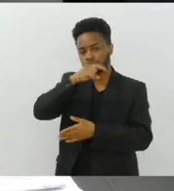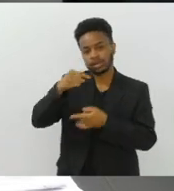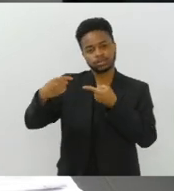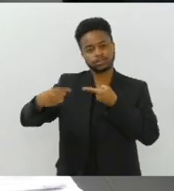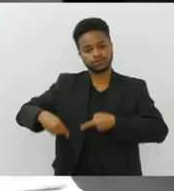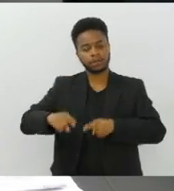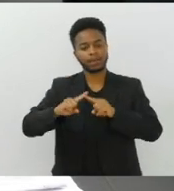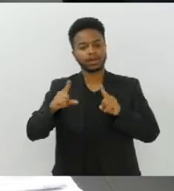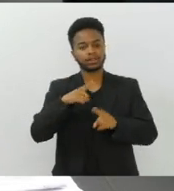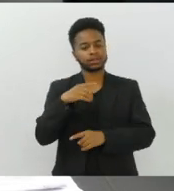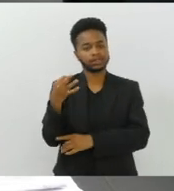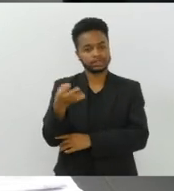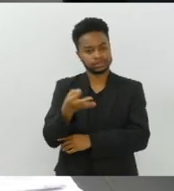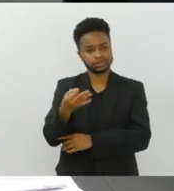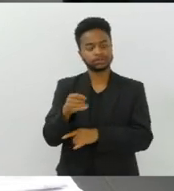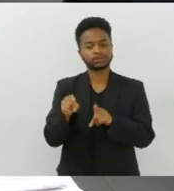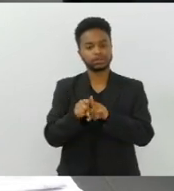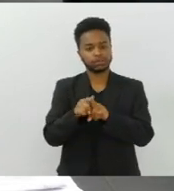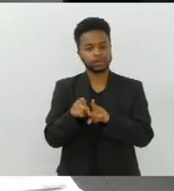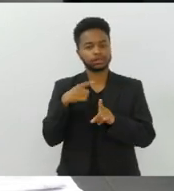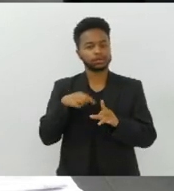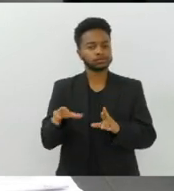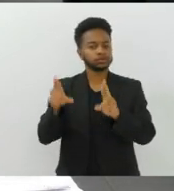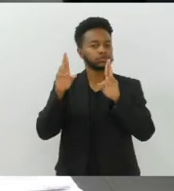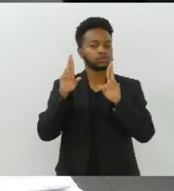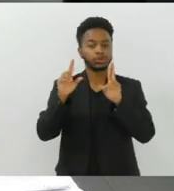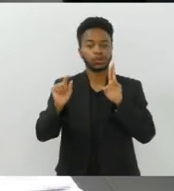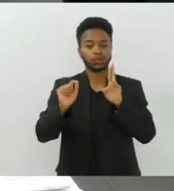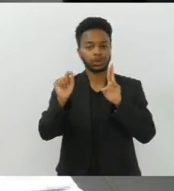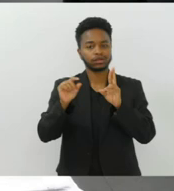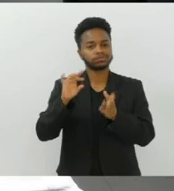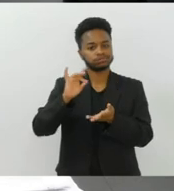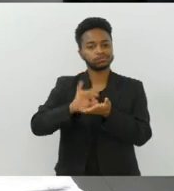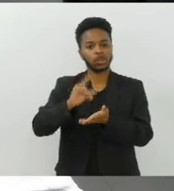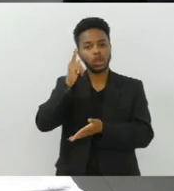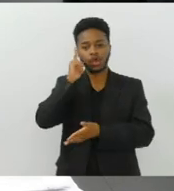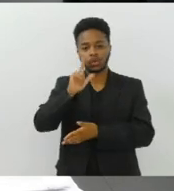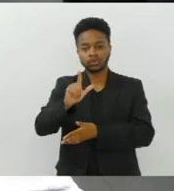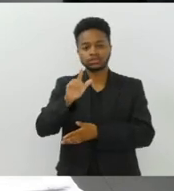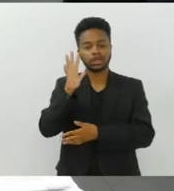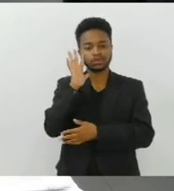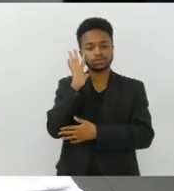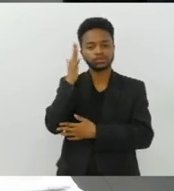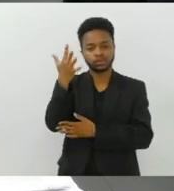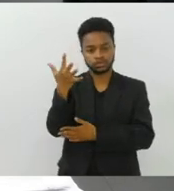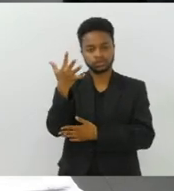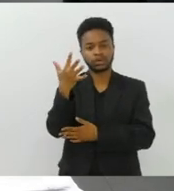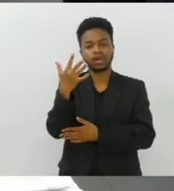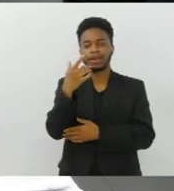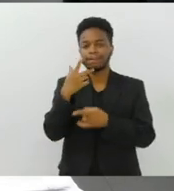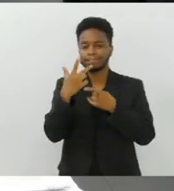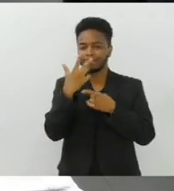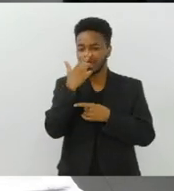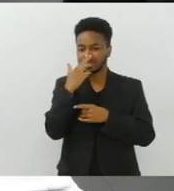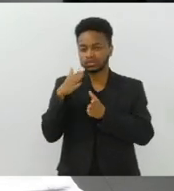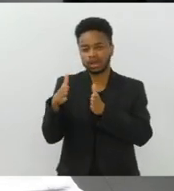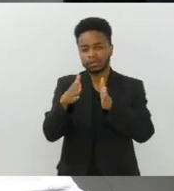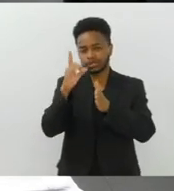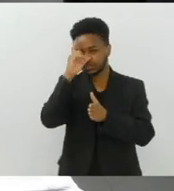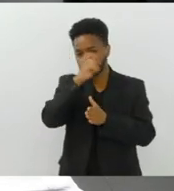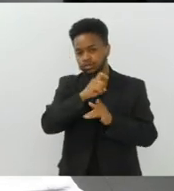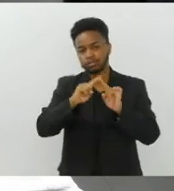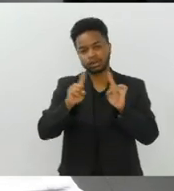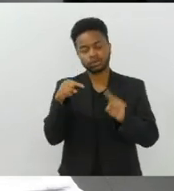nenhuma, com a esperança de que, de fato, tenhamos uma luz num fim do túnel, que é um túnel difícil, mas sem dúvida nenhuma nós